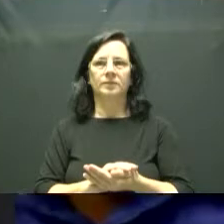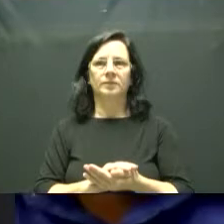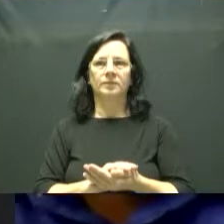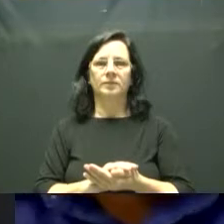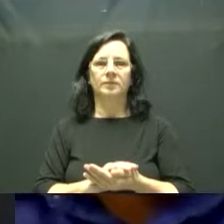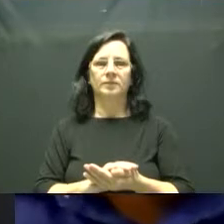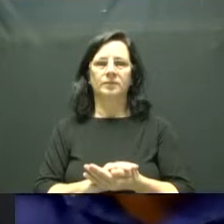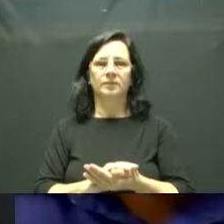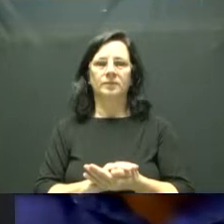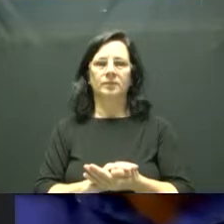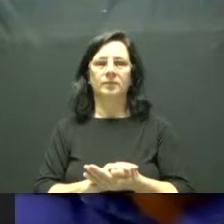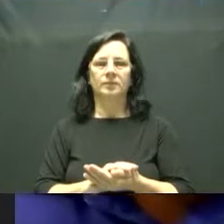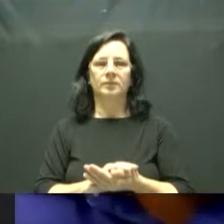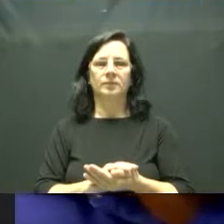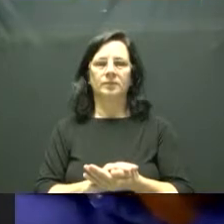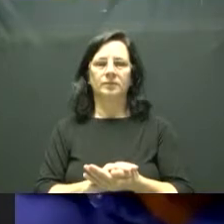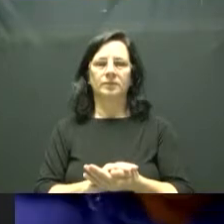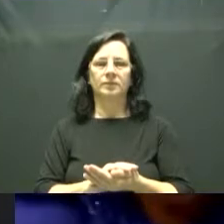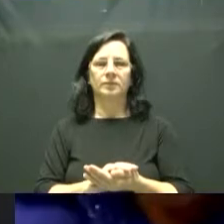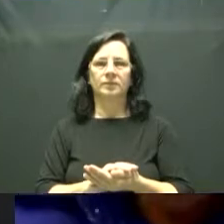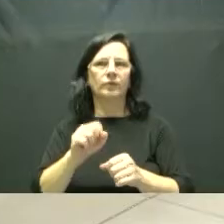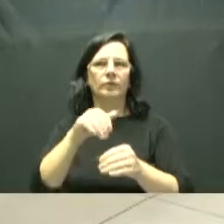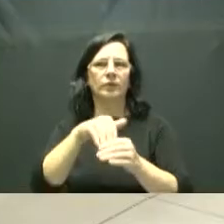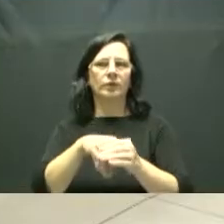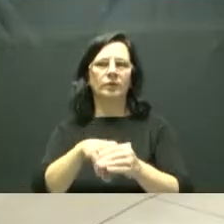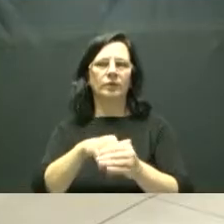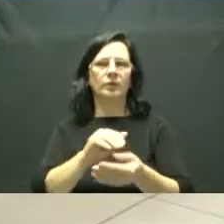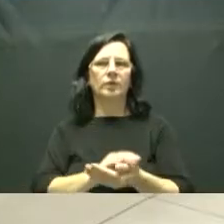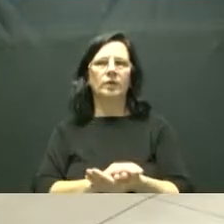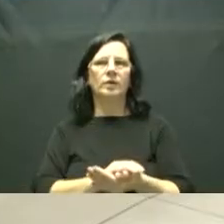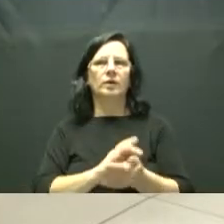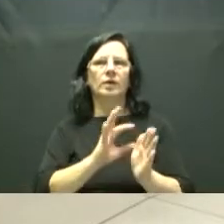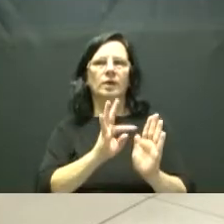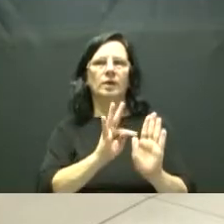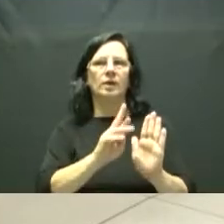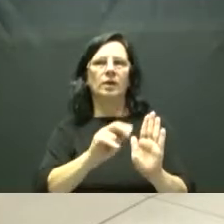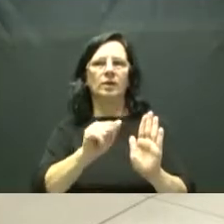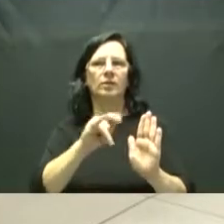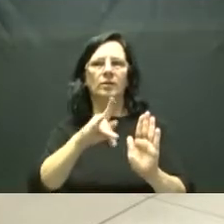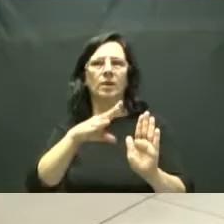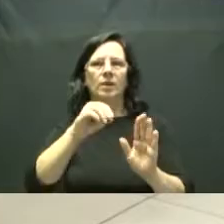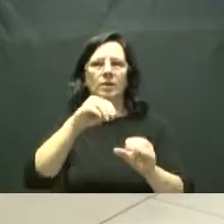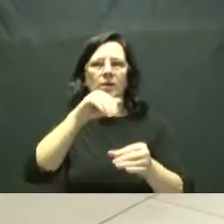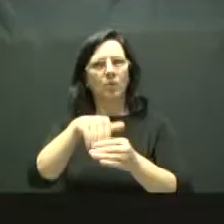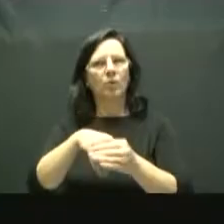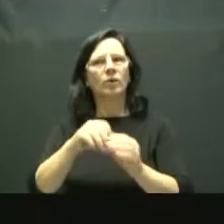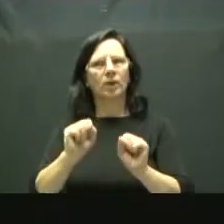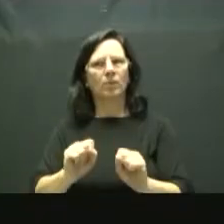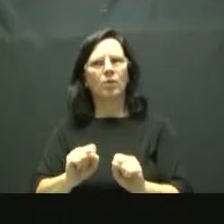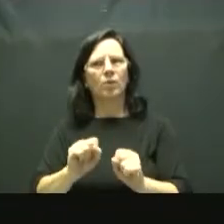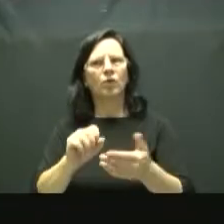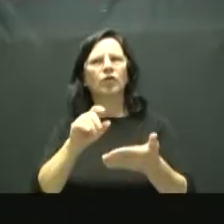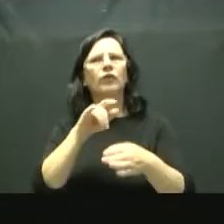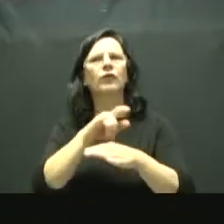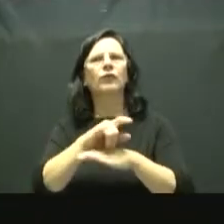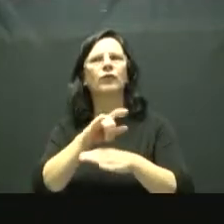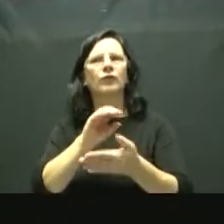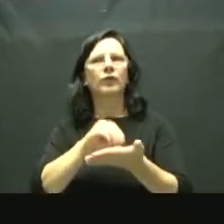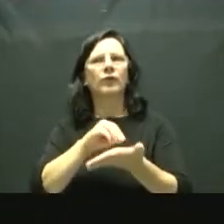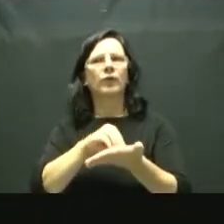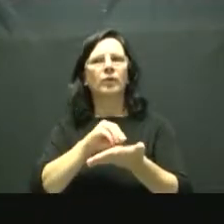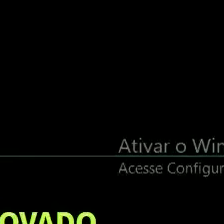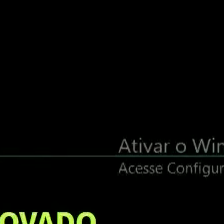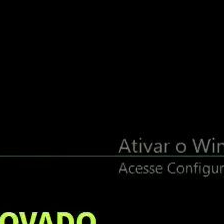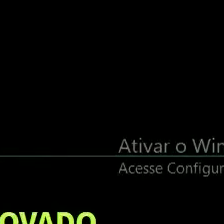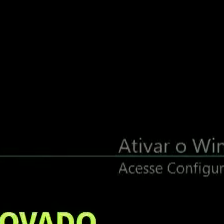durante a sessão extraordinária realizada virtualmente no plenário da câmara municipal de cubatão os parlamentares